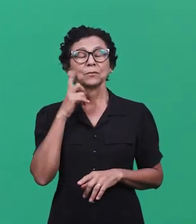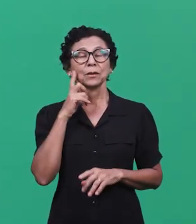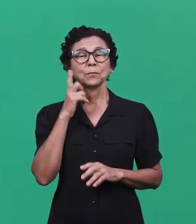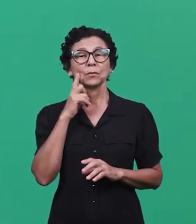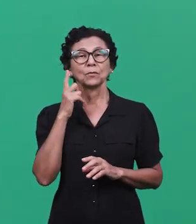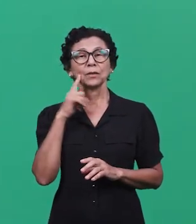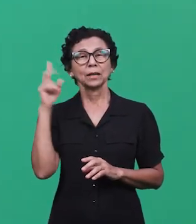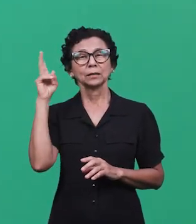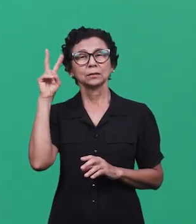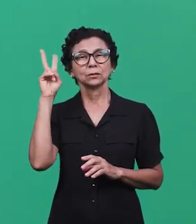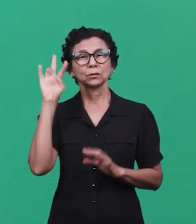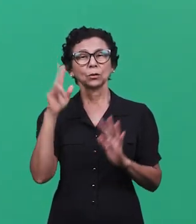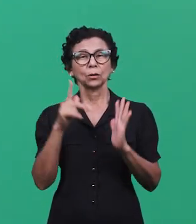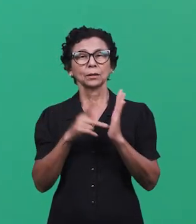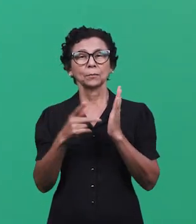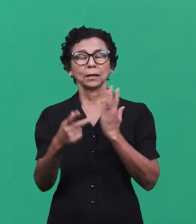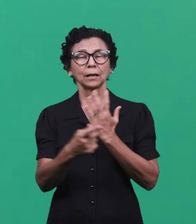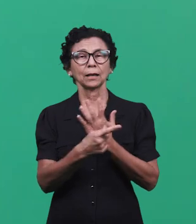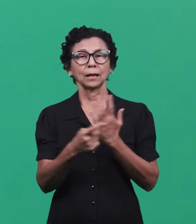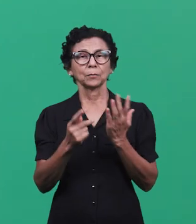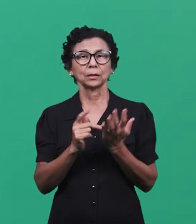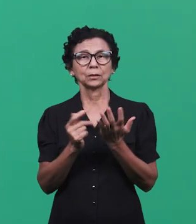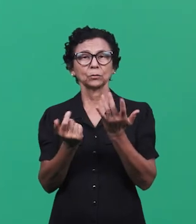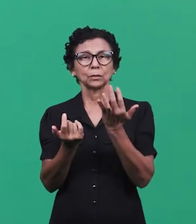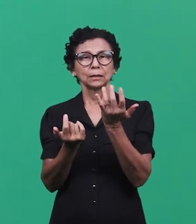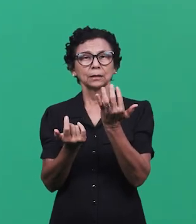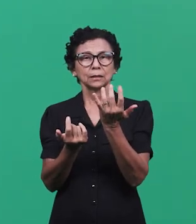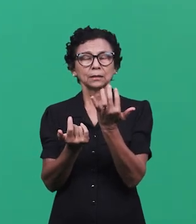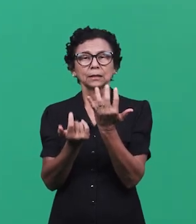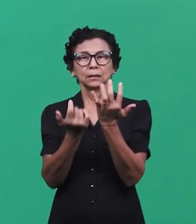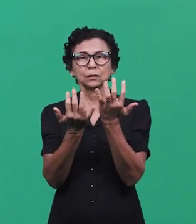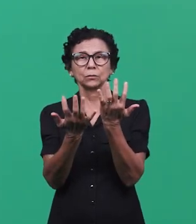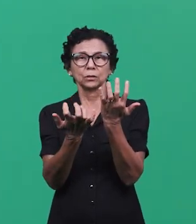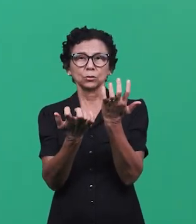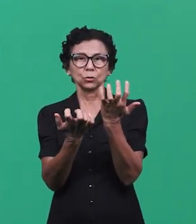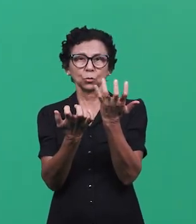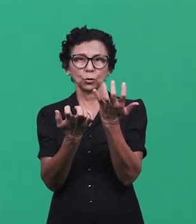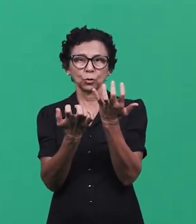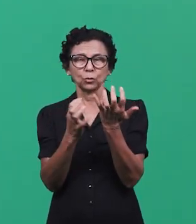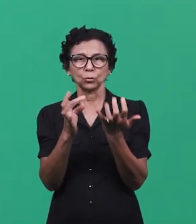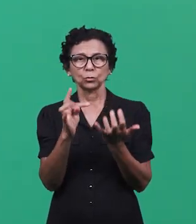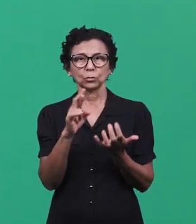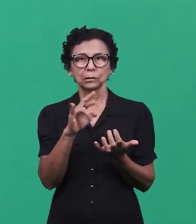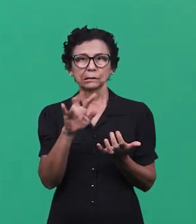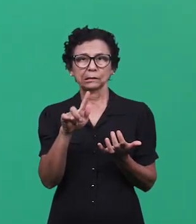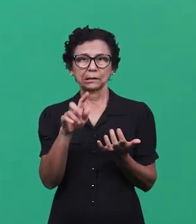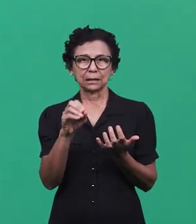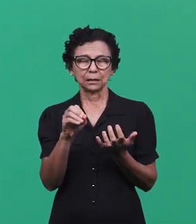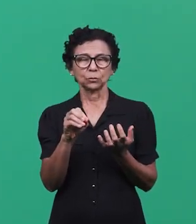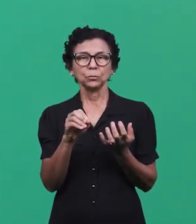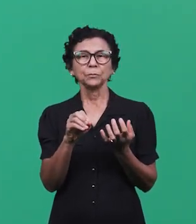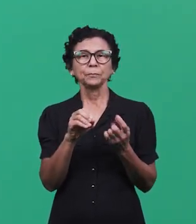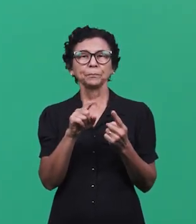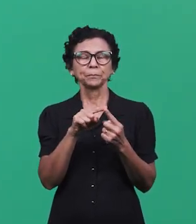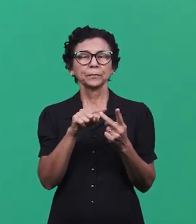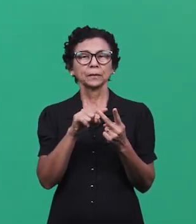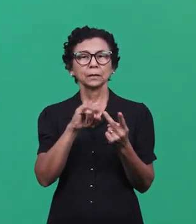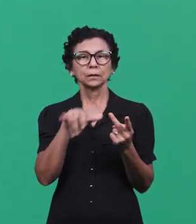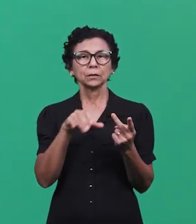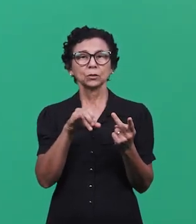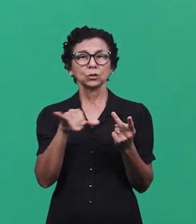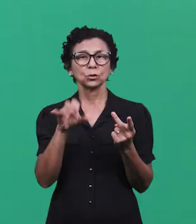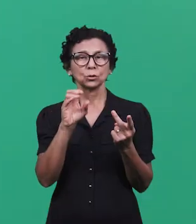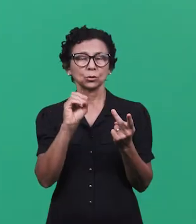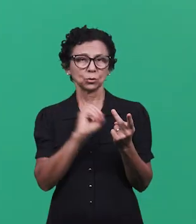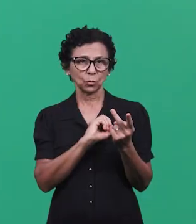a parábola do trigo e do joio. Certo? Então, nós trouxemos aqui, o objetivo destes vídeos é